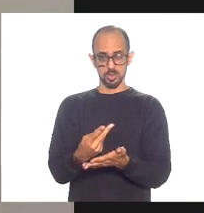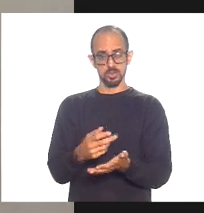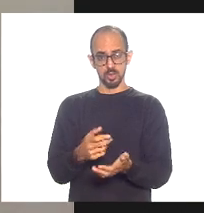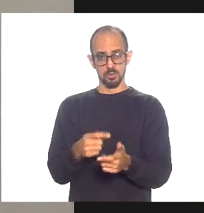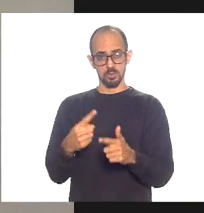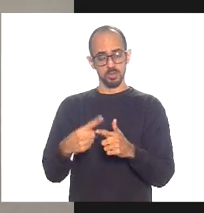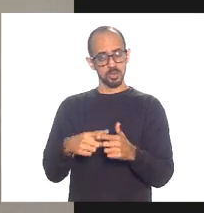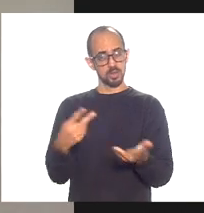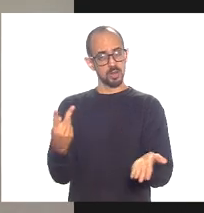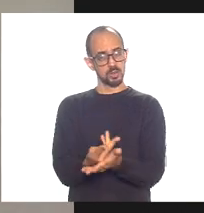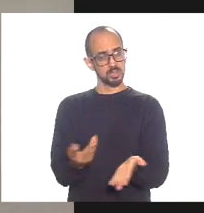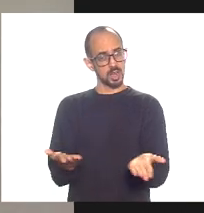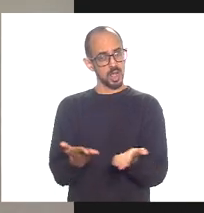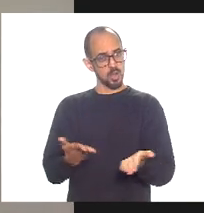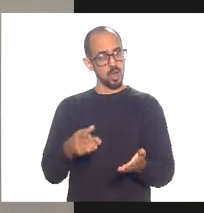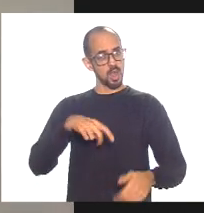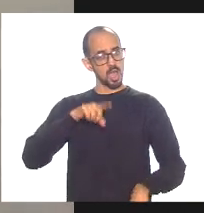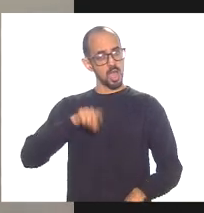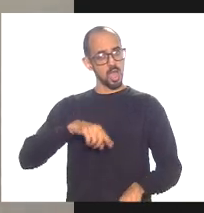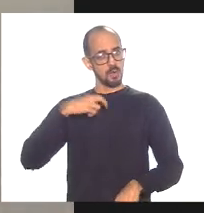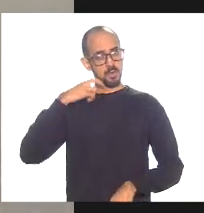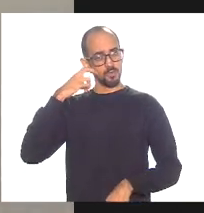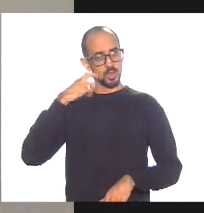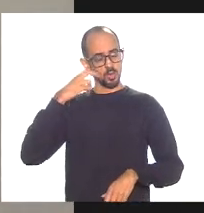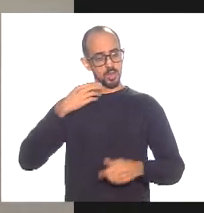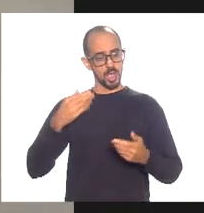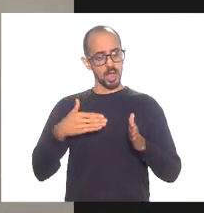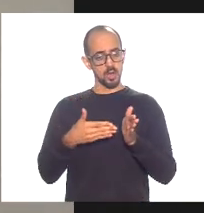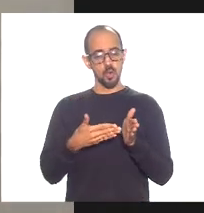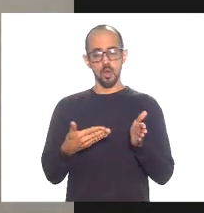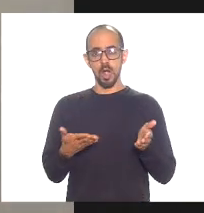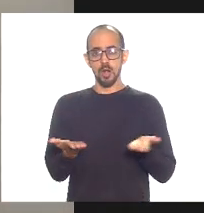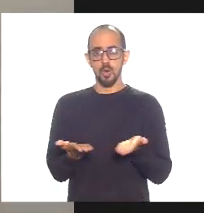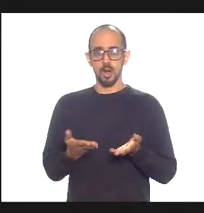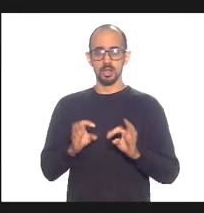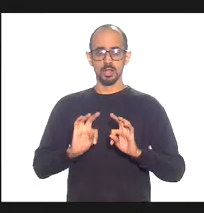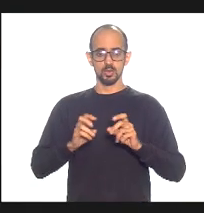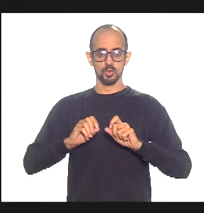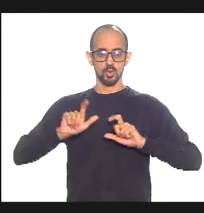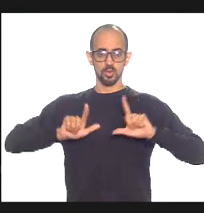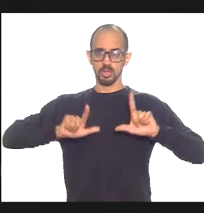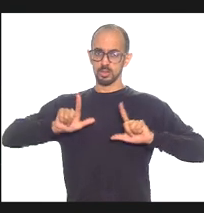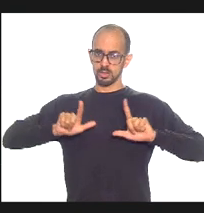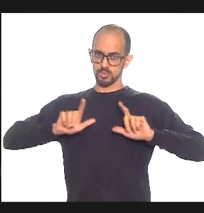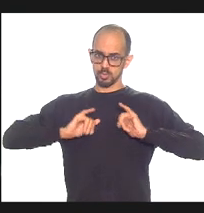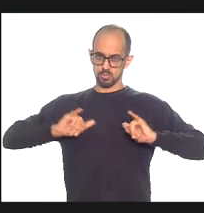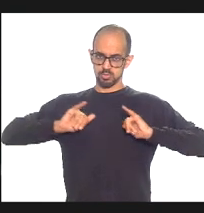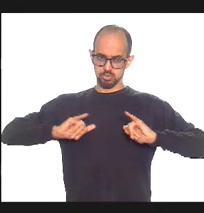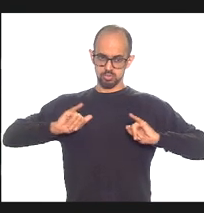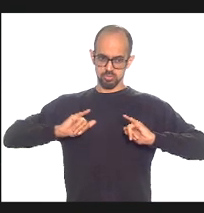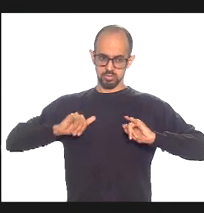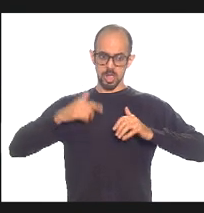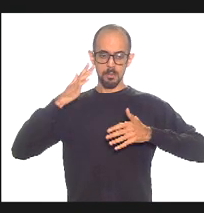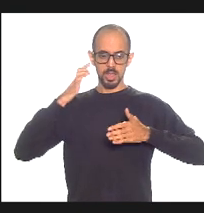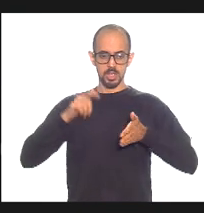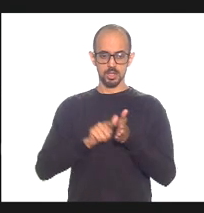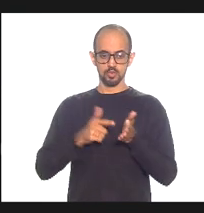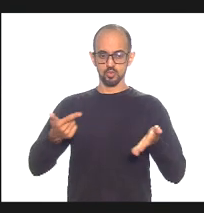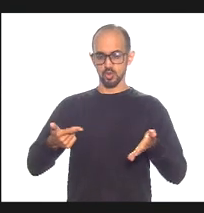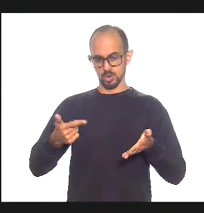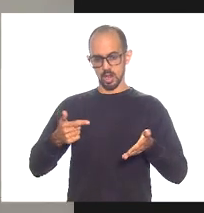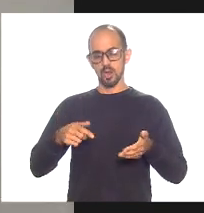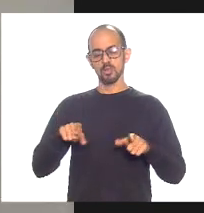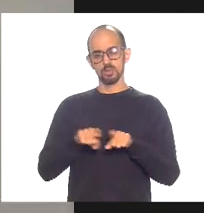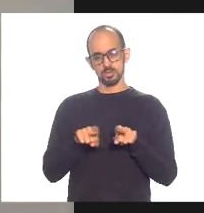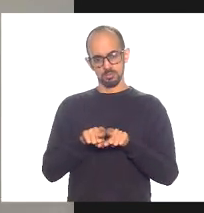é vergonha. A essa altura do campeonato está toda a imprensa. Amanhã a gente vai ser objeto de notinha, de matéria no jornal. E, mais uma